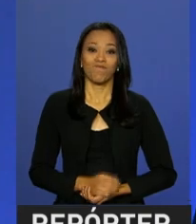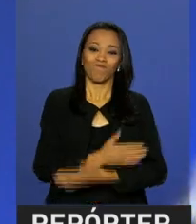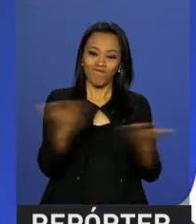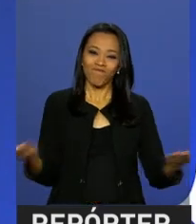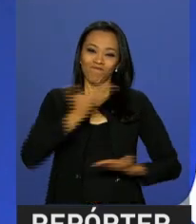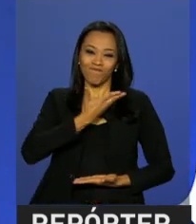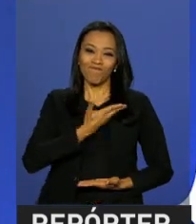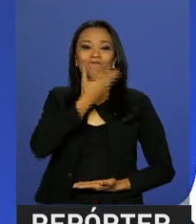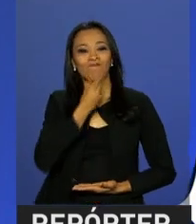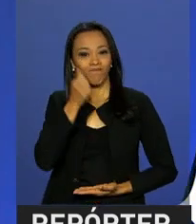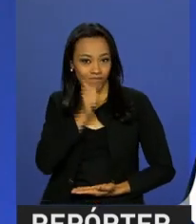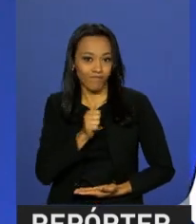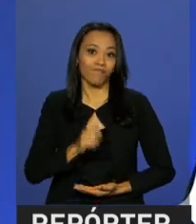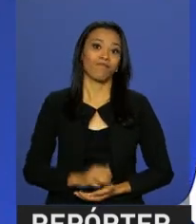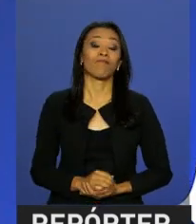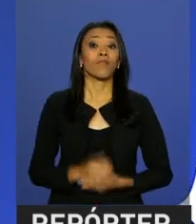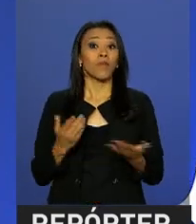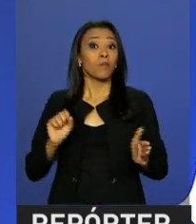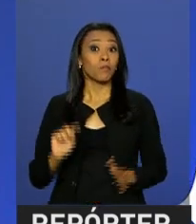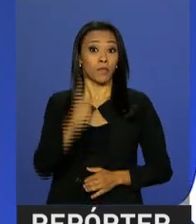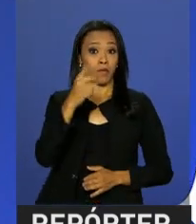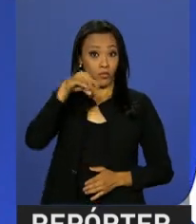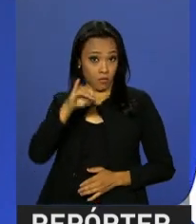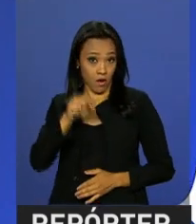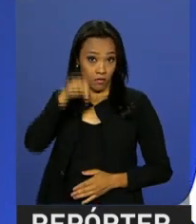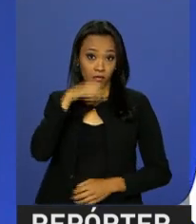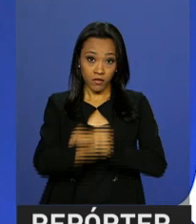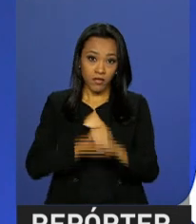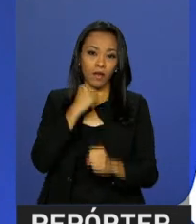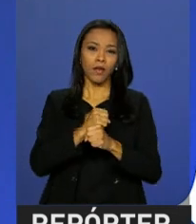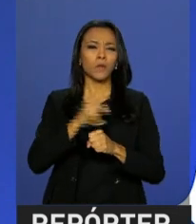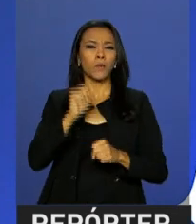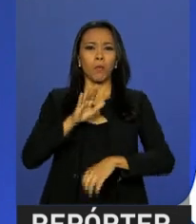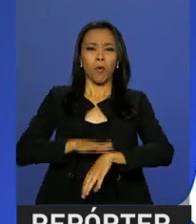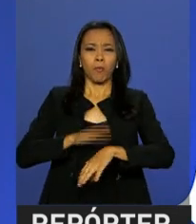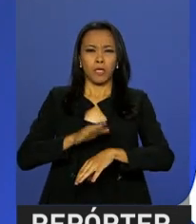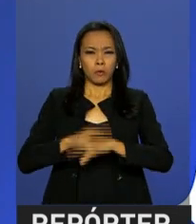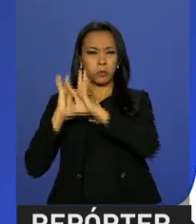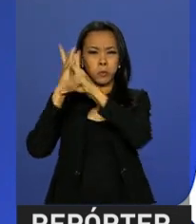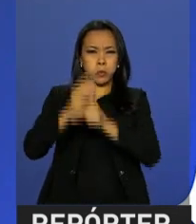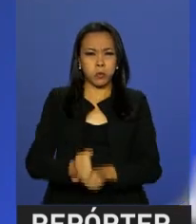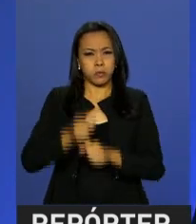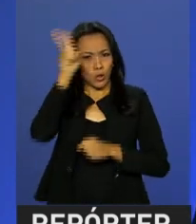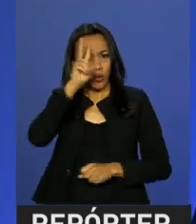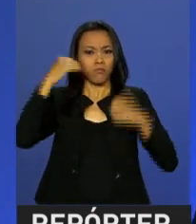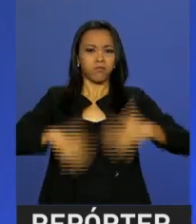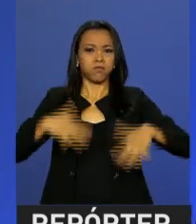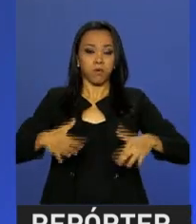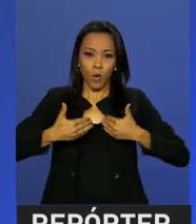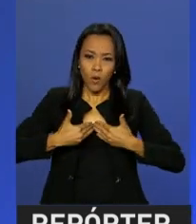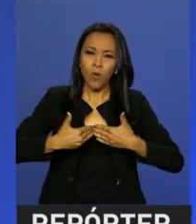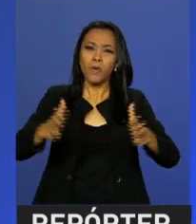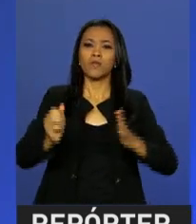meus amigos minhas amigas O Primeiro de Maio deste ano Marca um momento histórico iniciamos